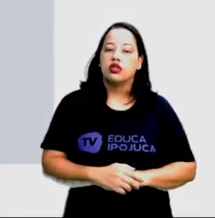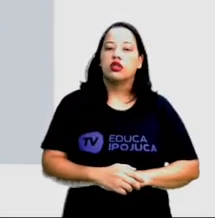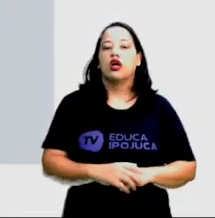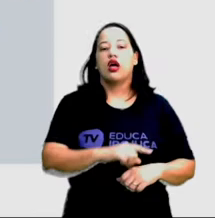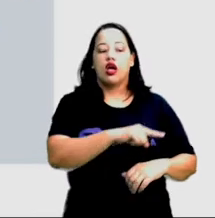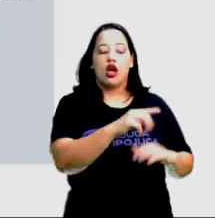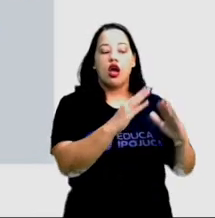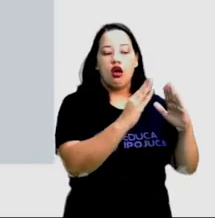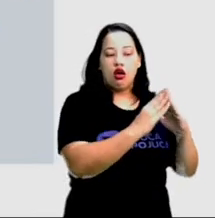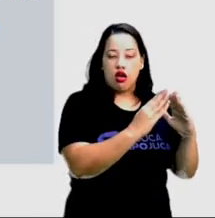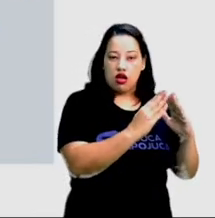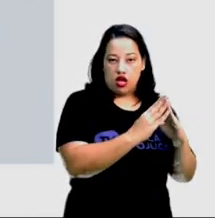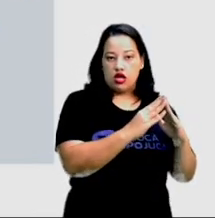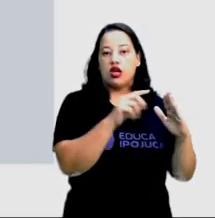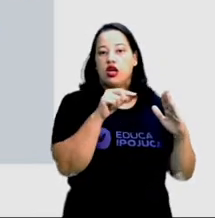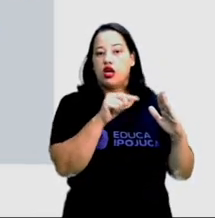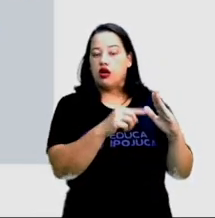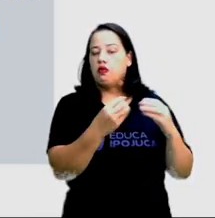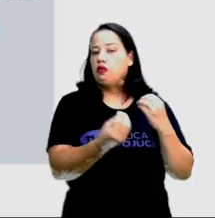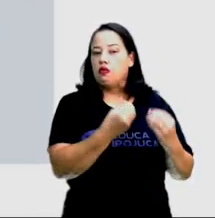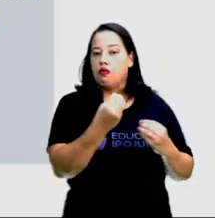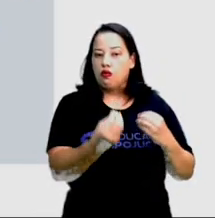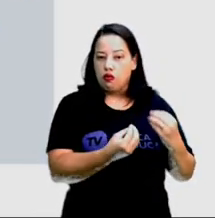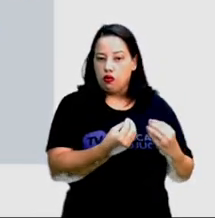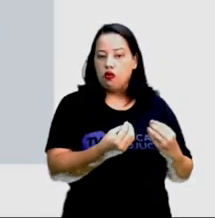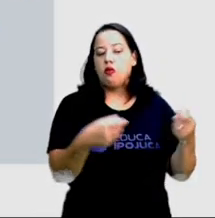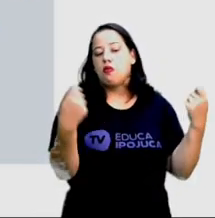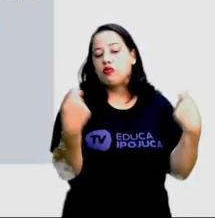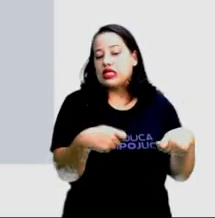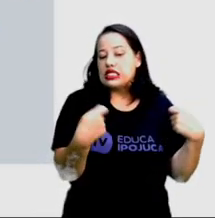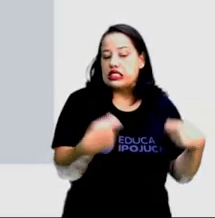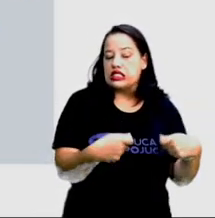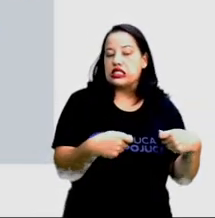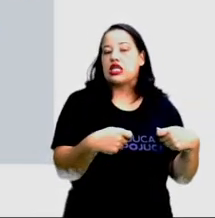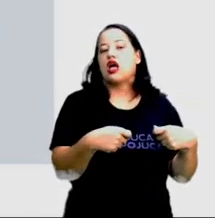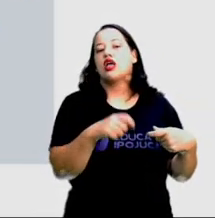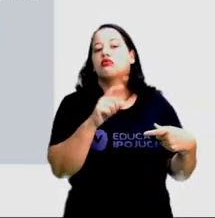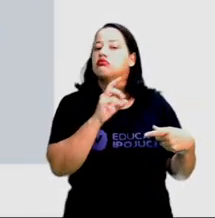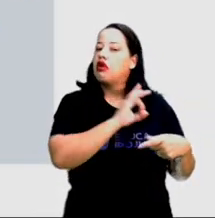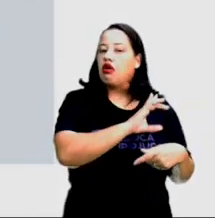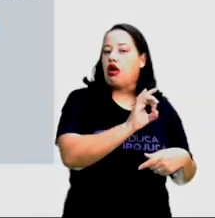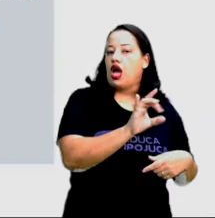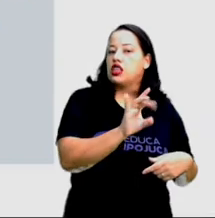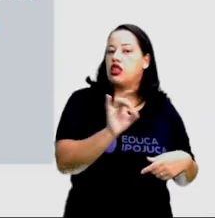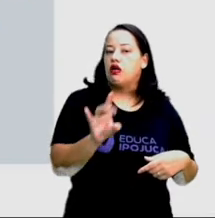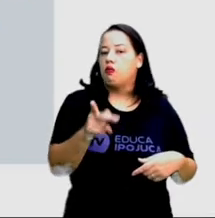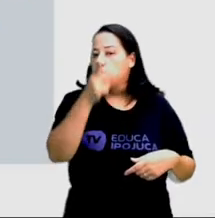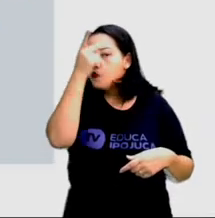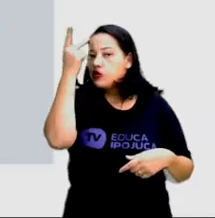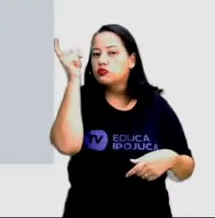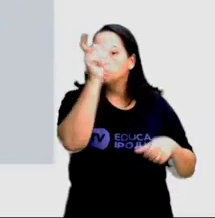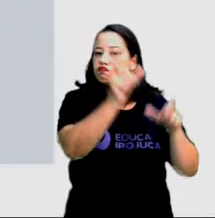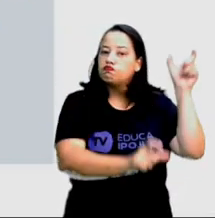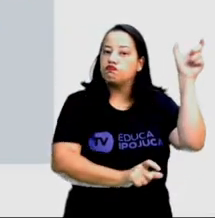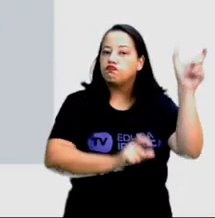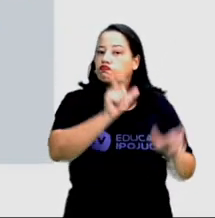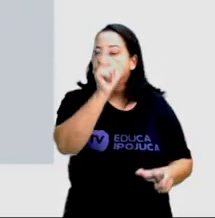são construídas segundo a necessidade de cada um, de cada pessoa.